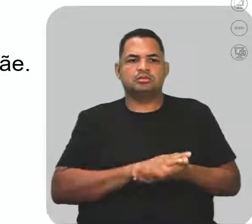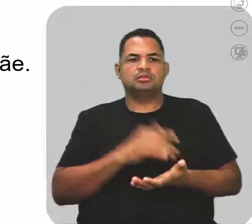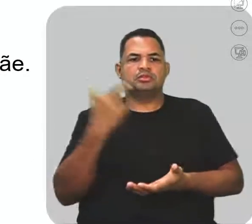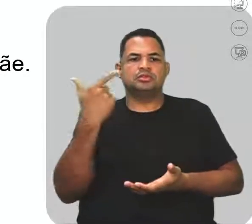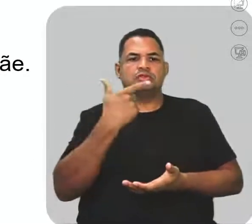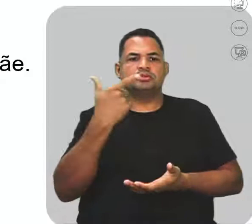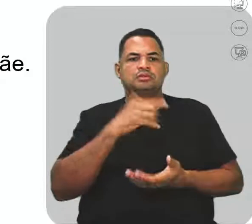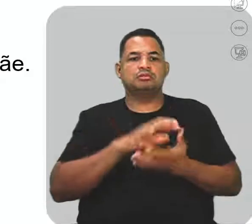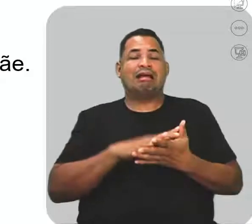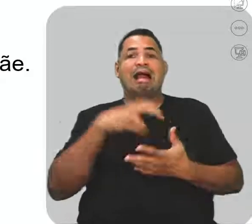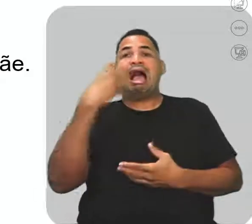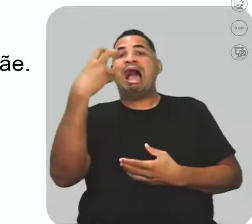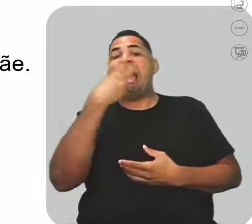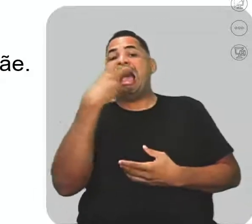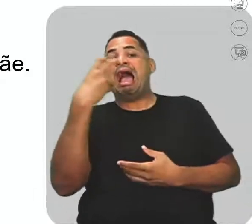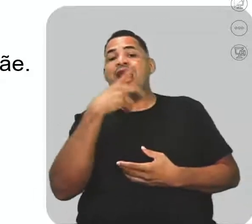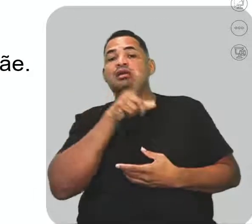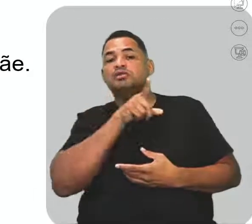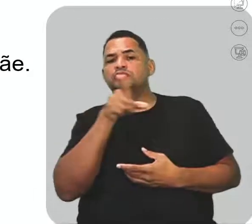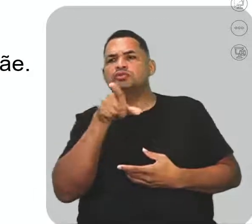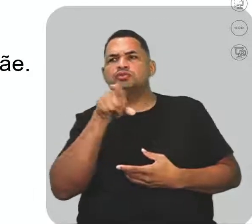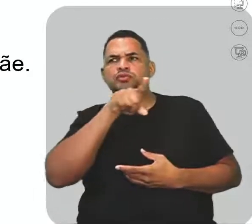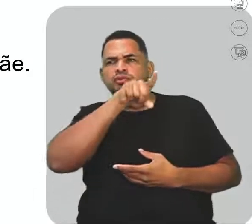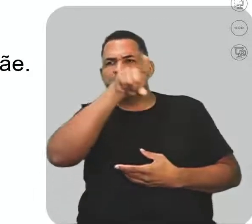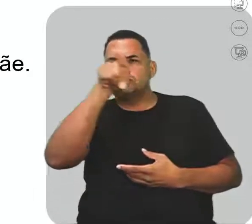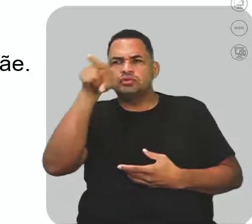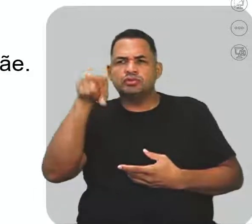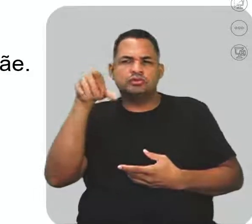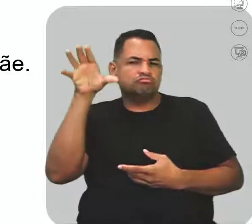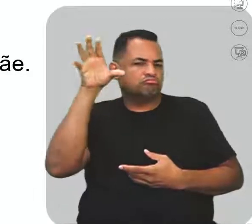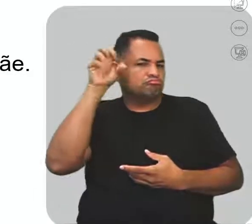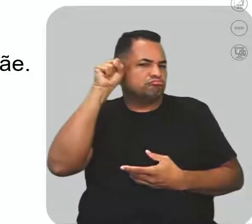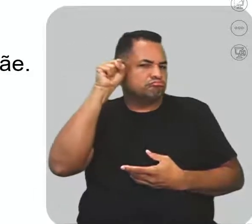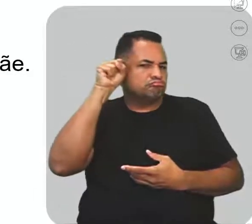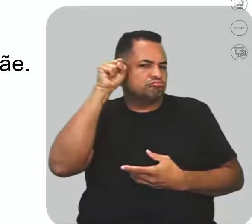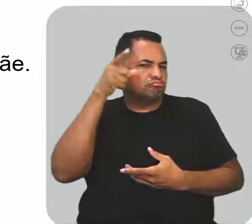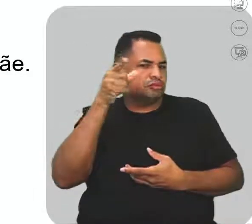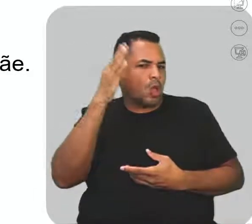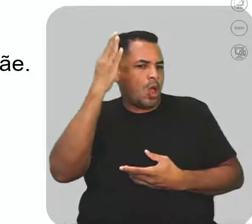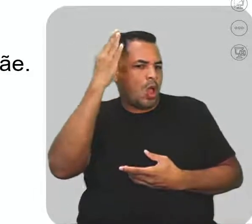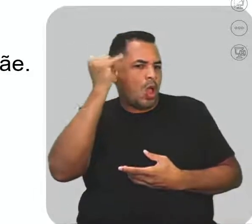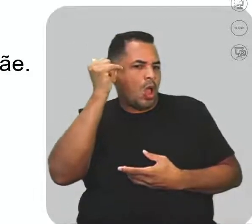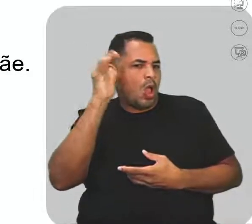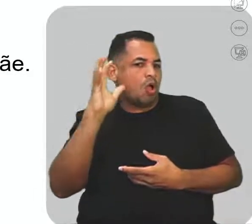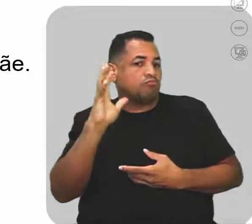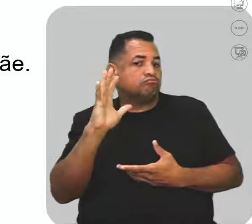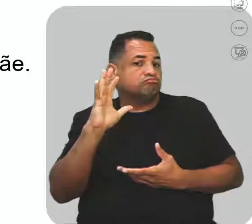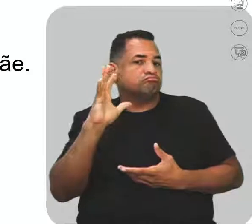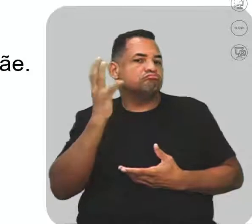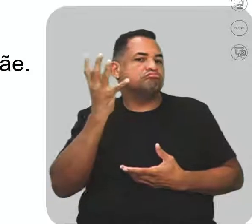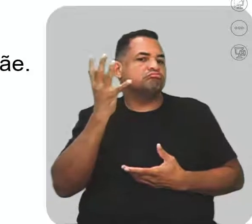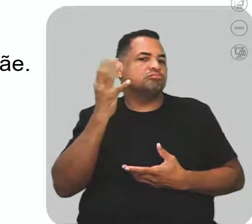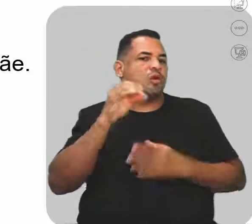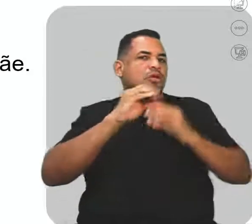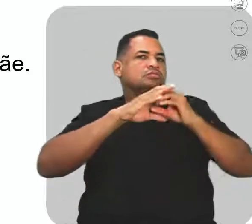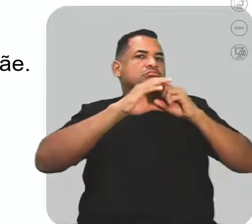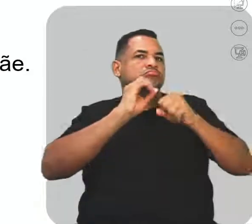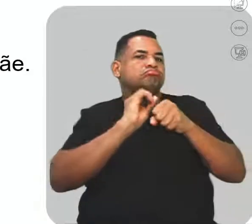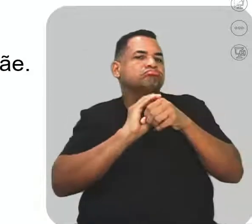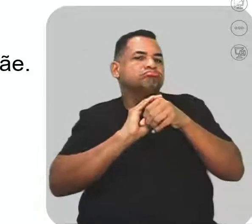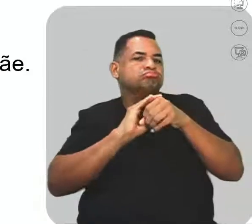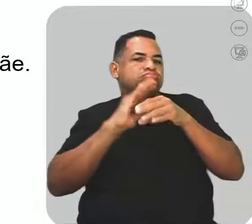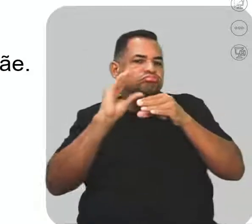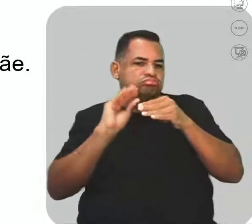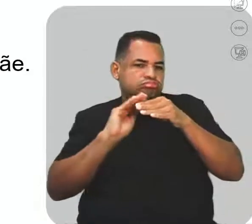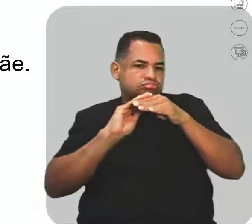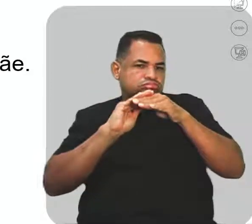exemplo. Vou gritar para todos ouvirem que estou sabendo o que acontece ao anoitecer. Então,